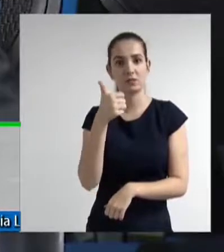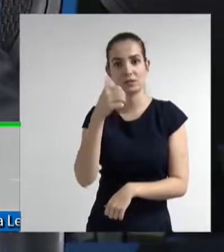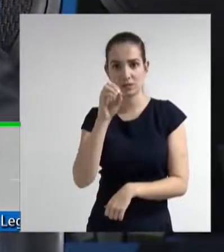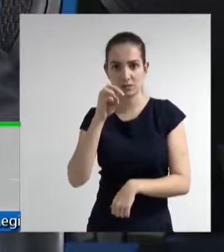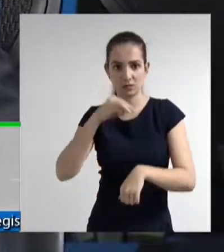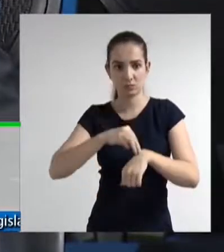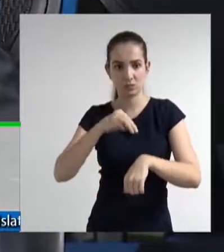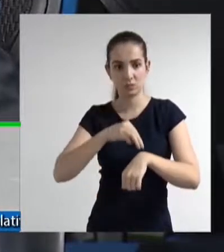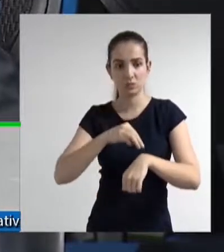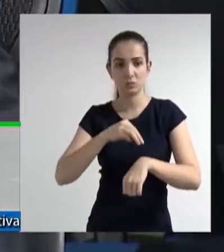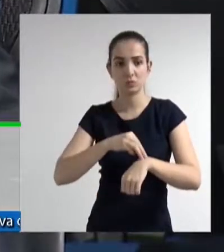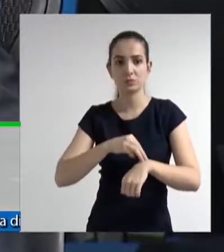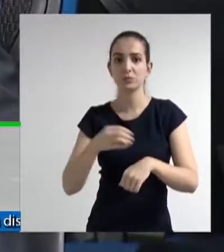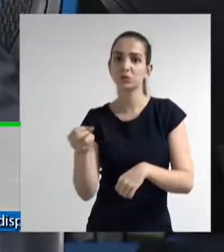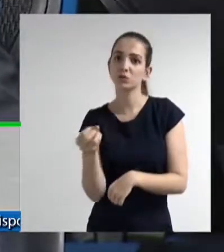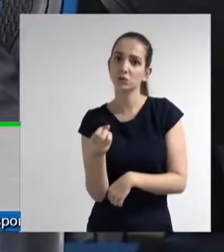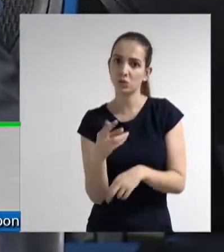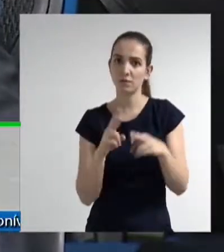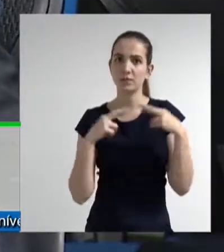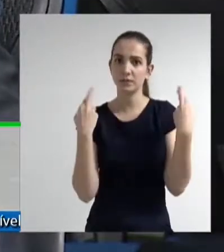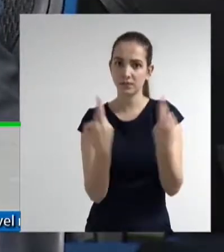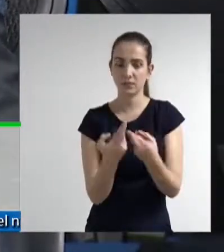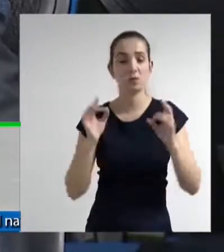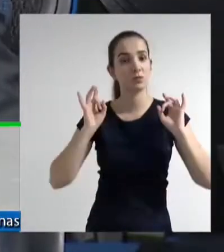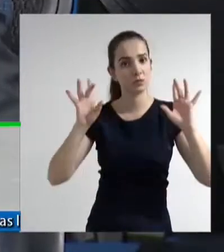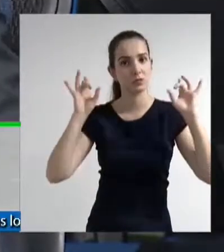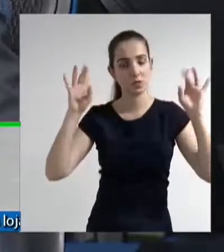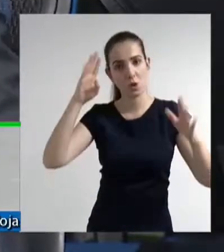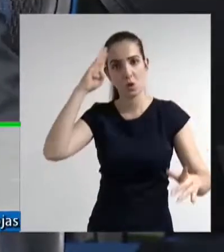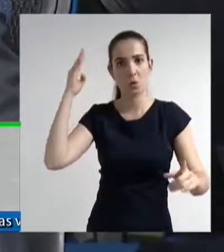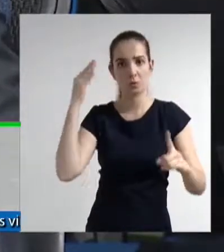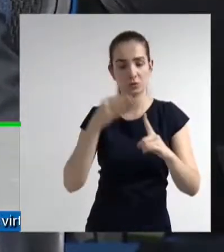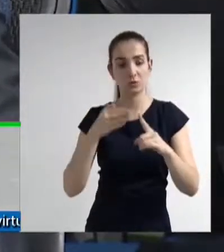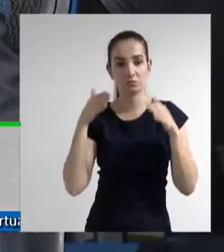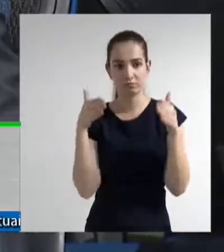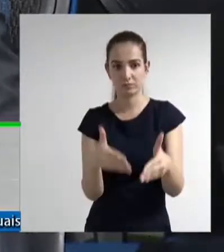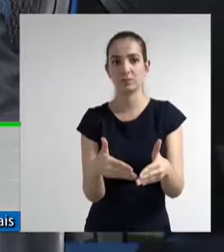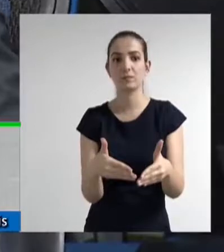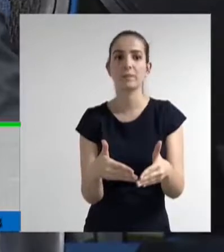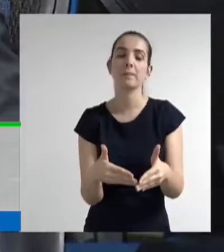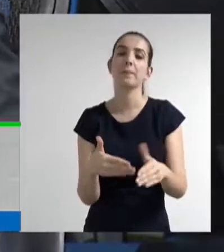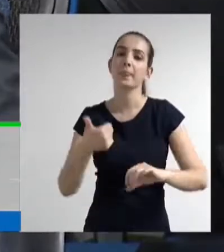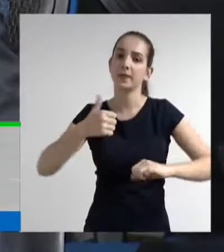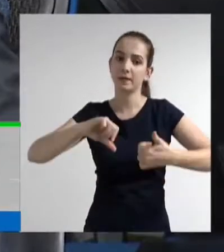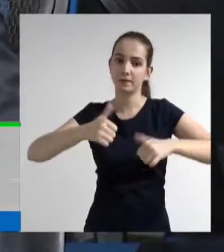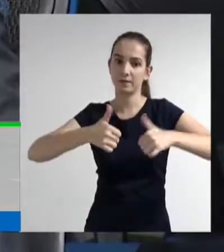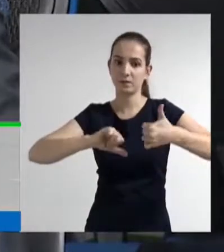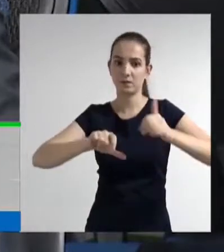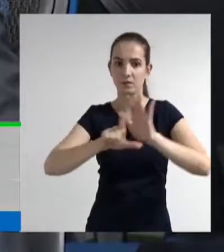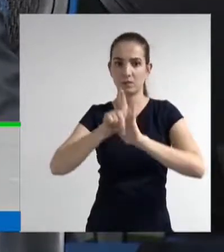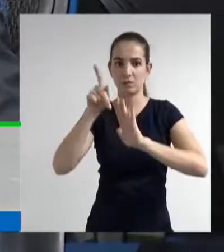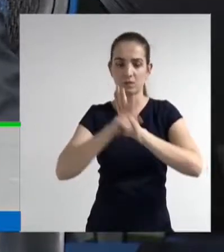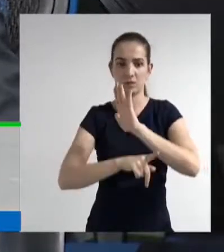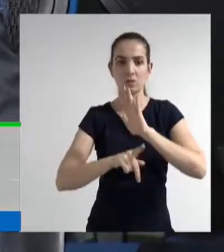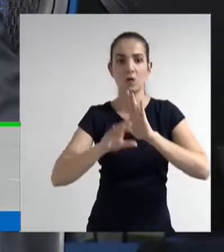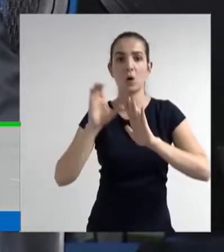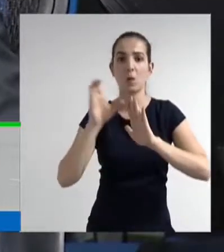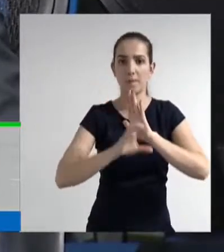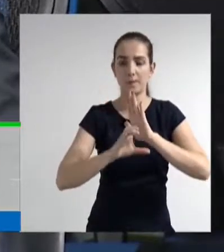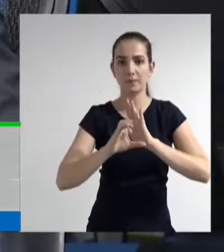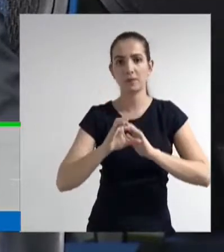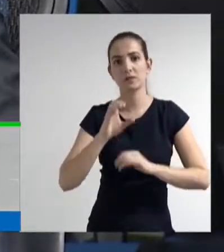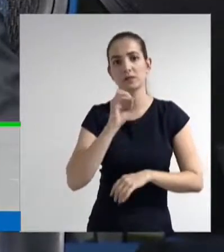13h10 a nova sessão extraordinária com o objetivo específico de apreciar o projeto de lei